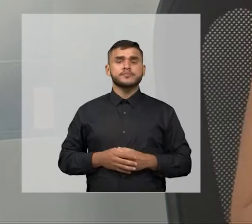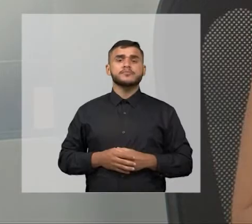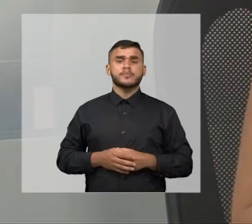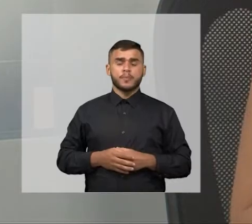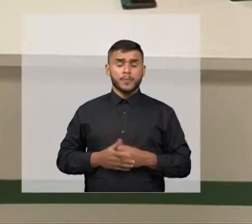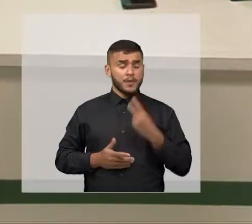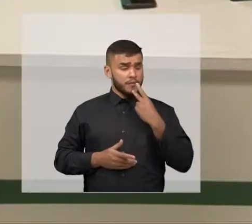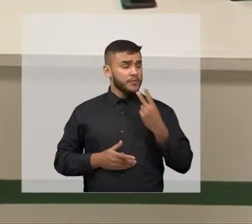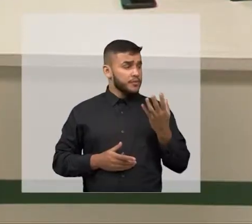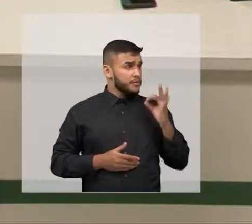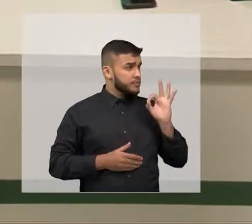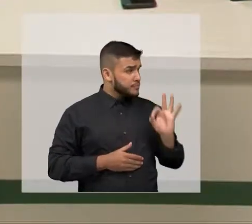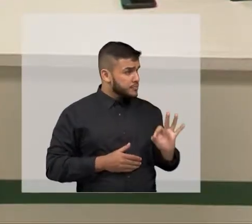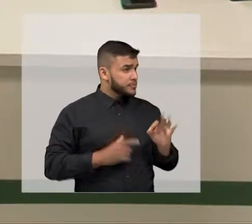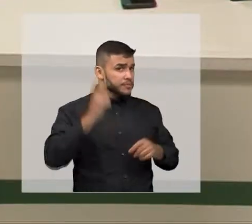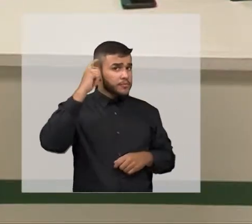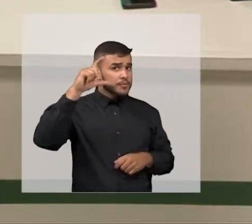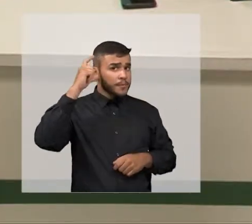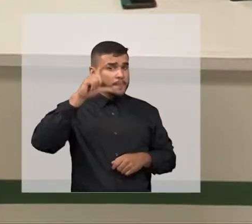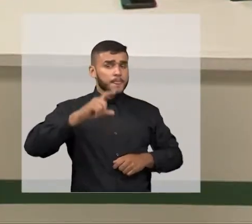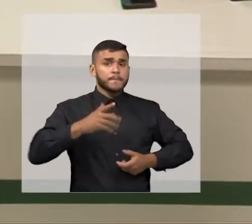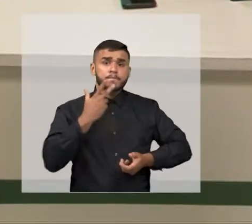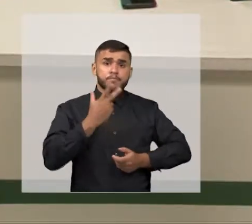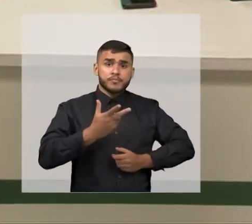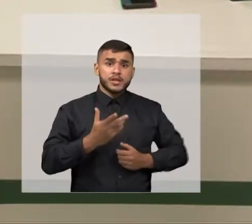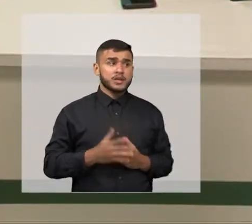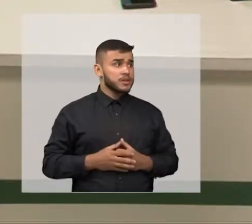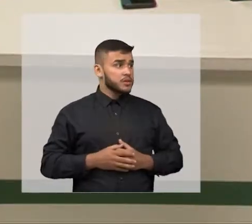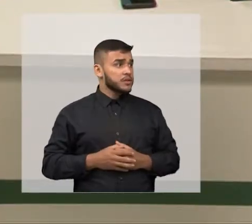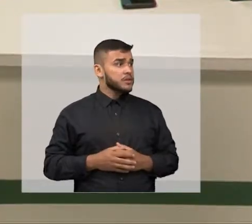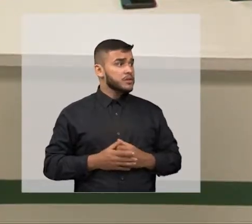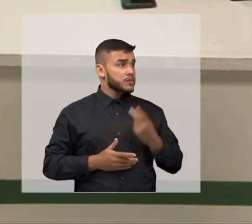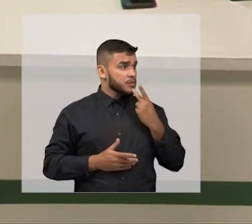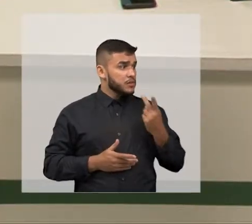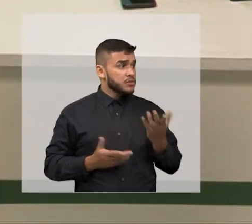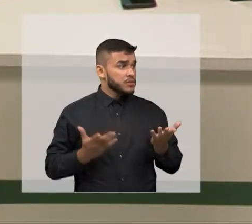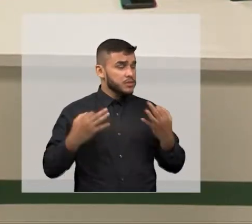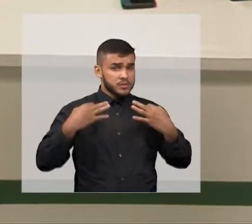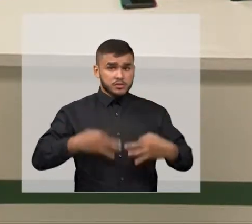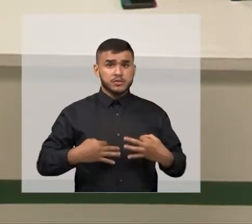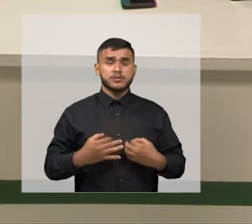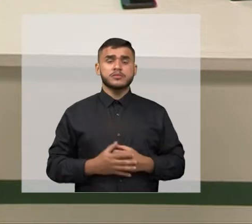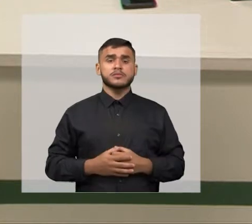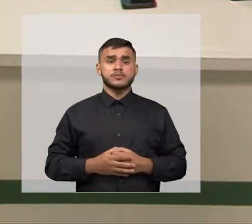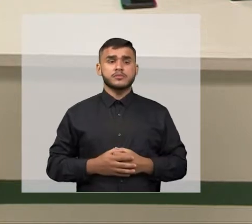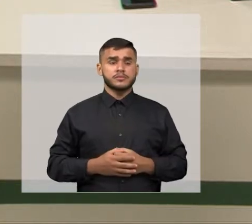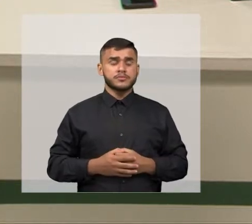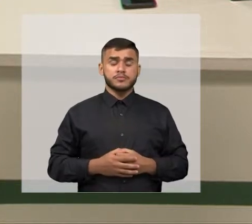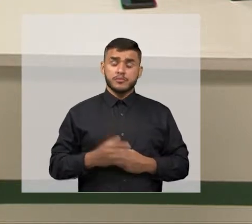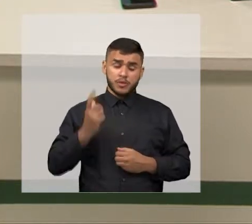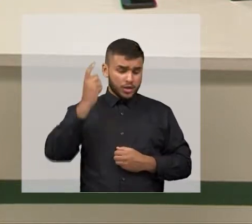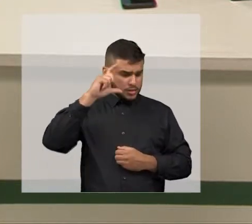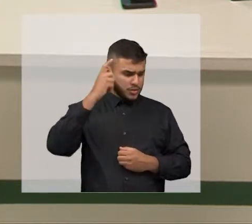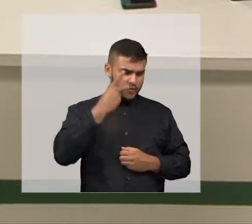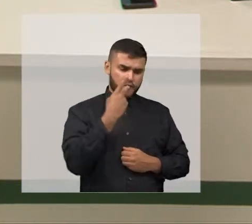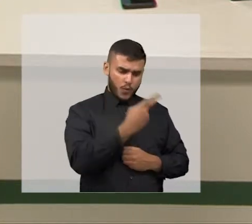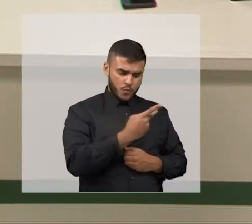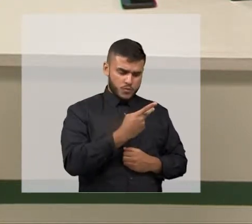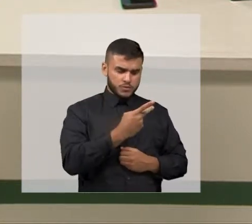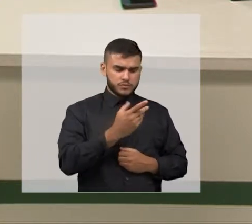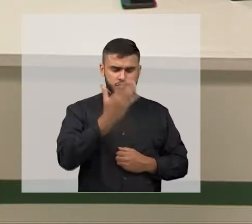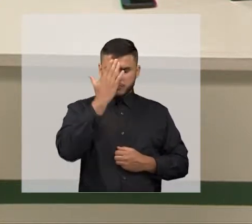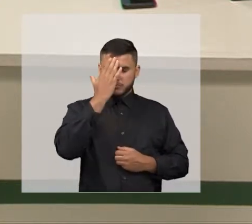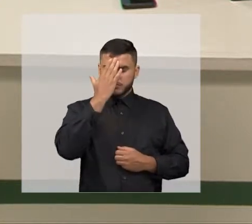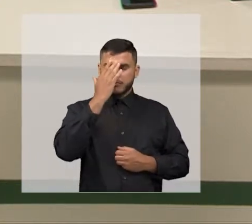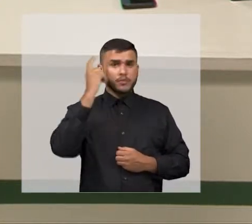quê? O senador Cid Gomes está dizendo enfim, mas a gente torce, né? Mas eu torço na prática. Não, porque... ele está dizendo especificamente o seguinte, que